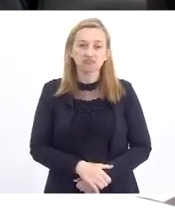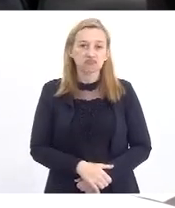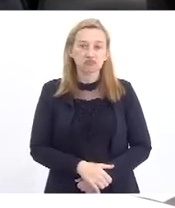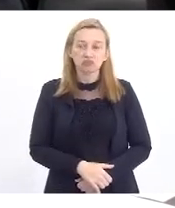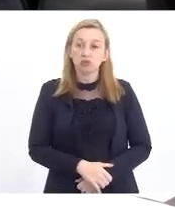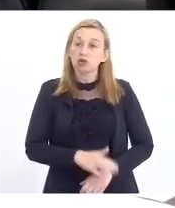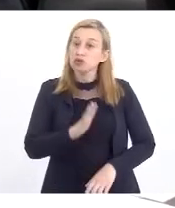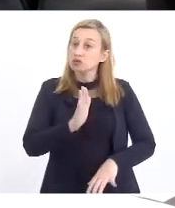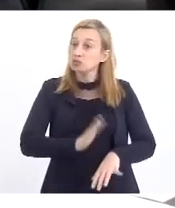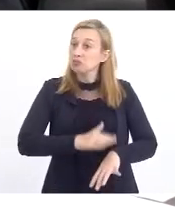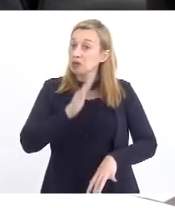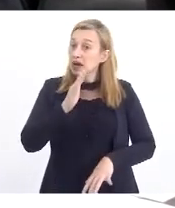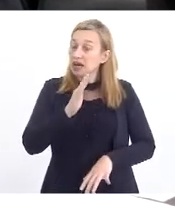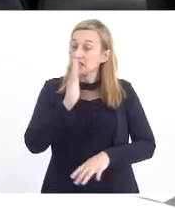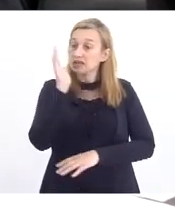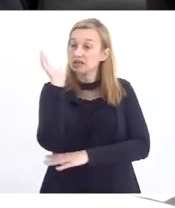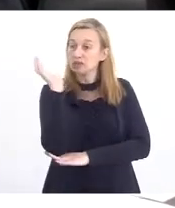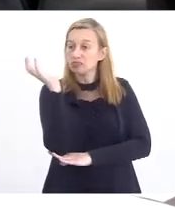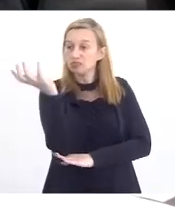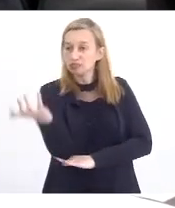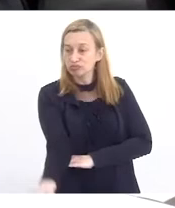Quanto mais se desmata,